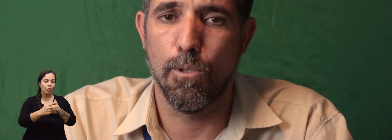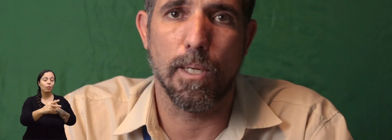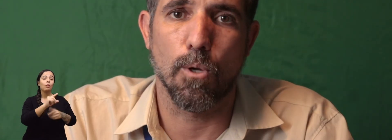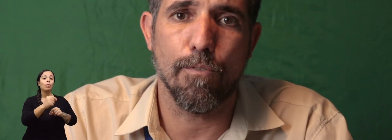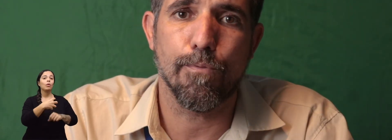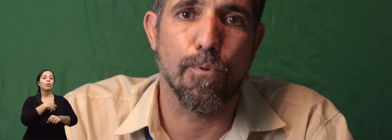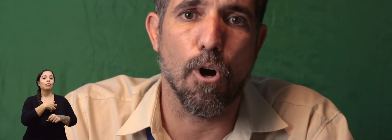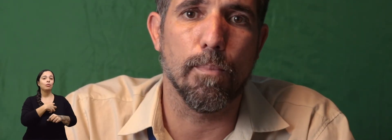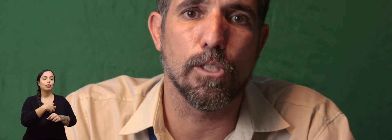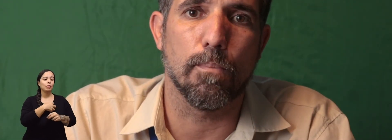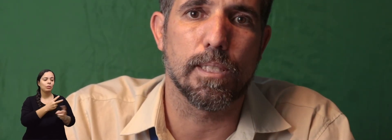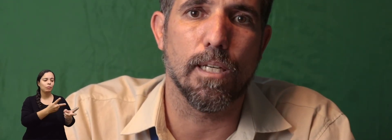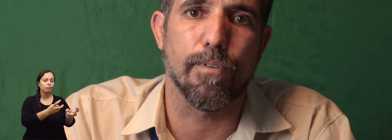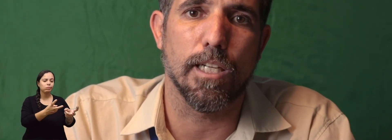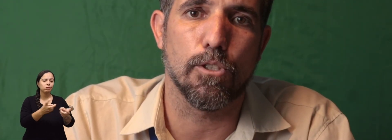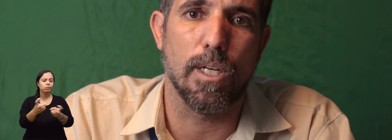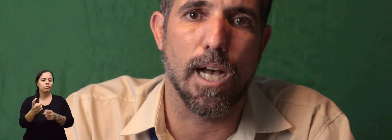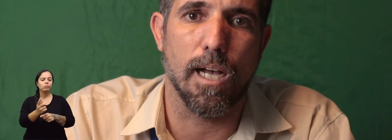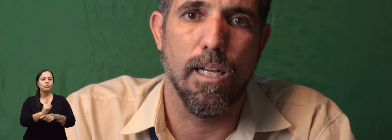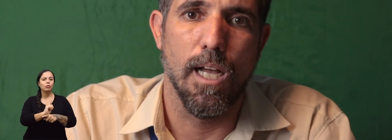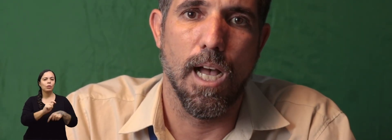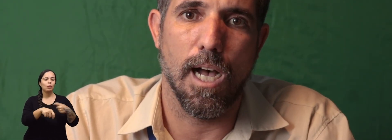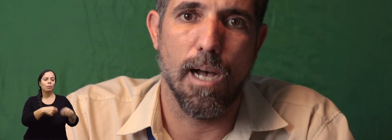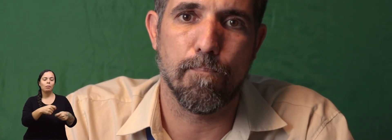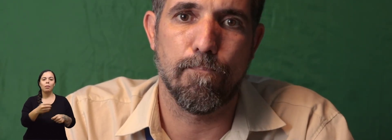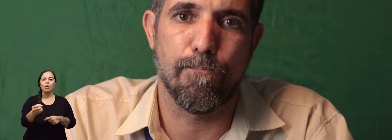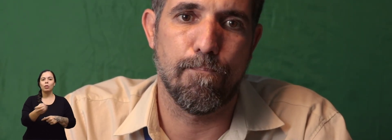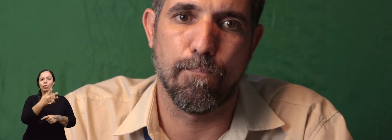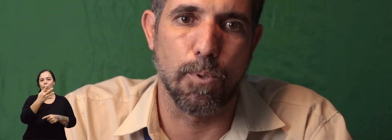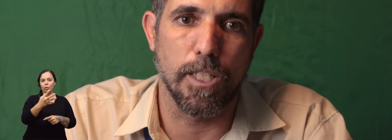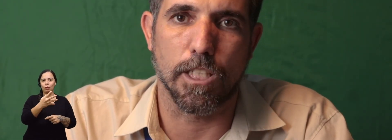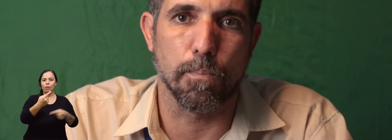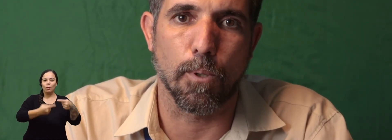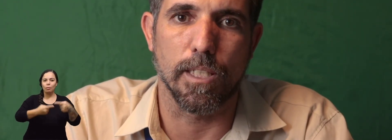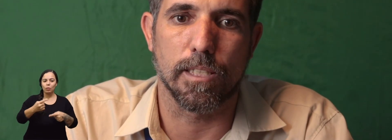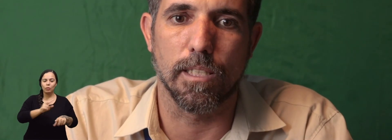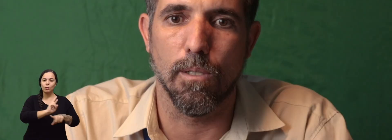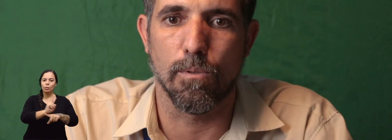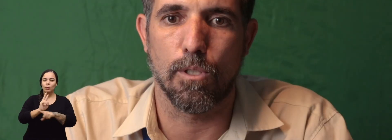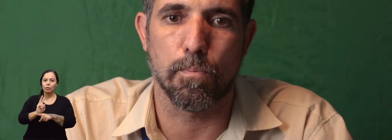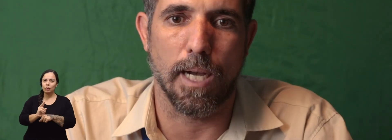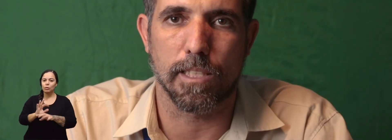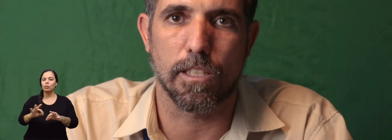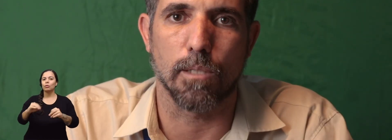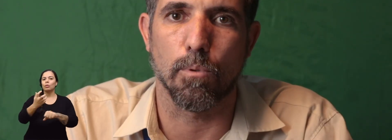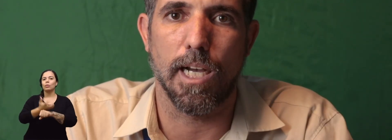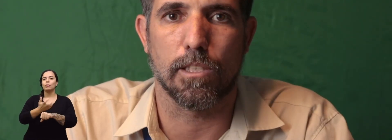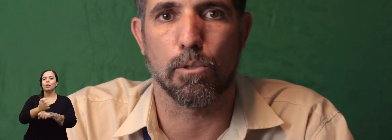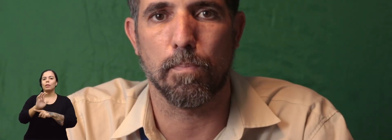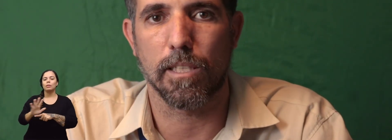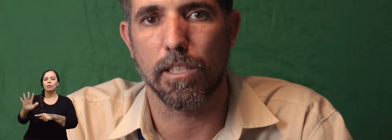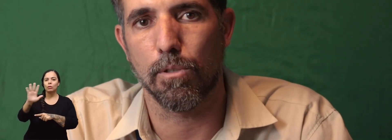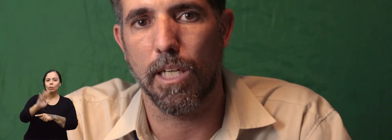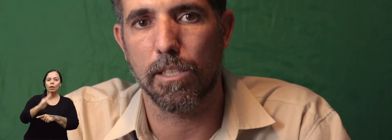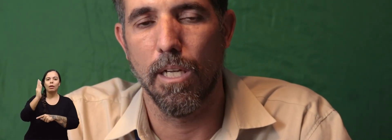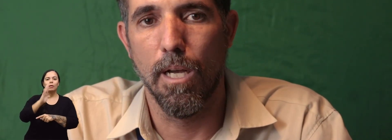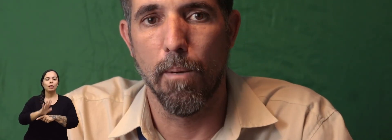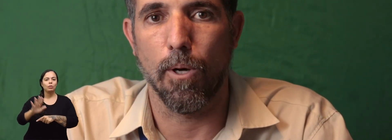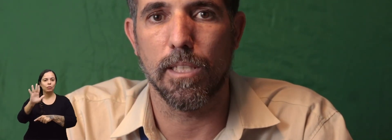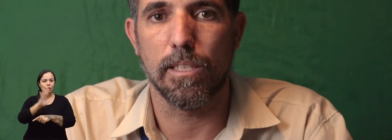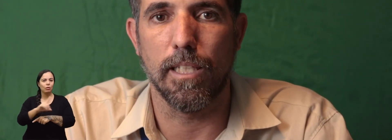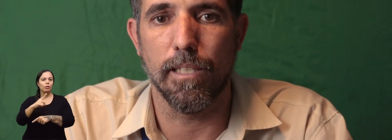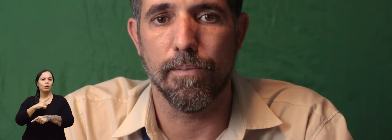desdobrar numa nova forma de observar e de olhar a política de proteção que os parques estaduais e que os parques